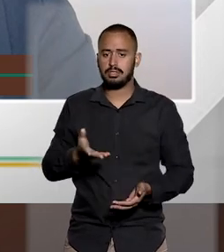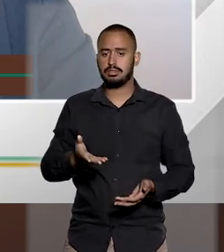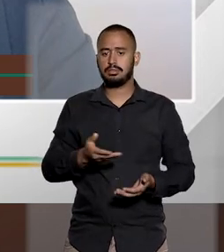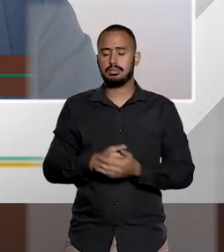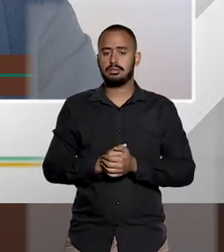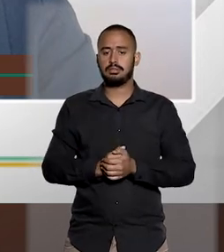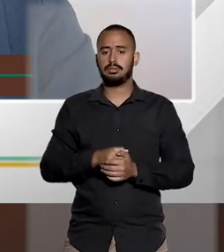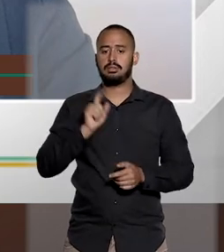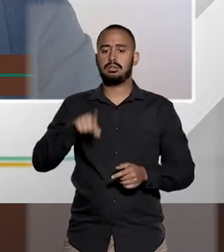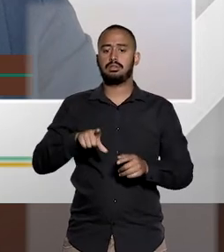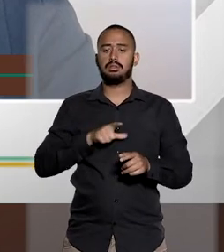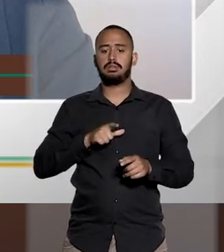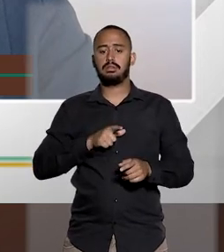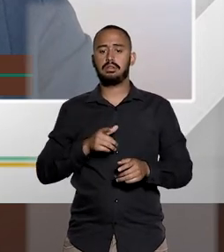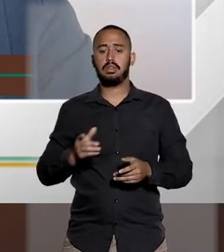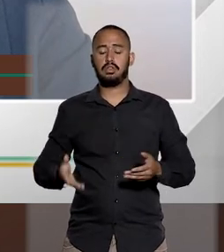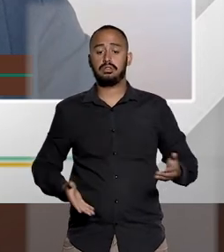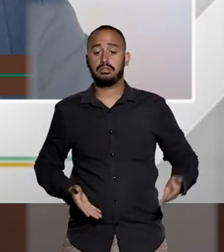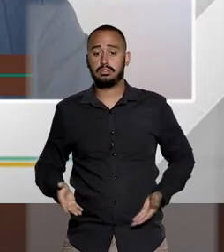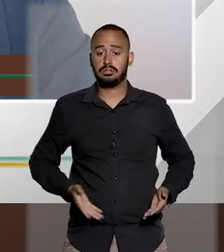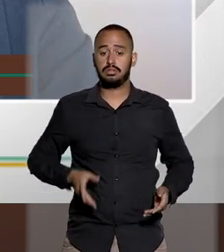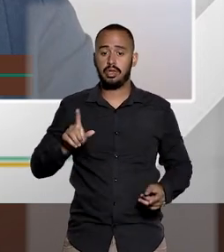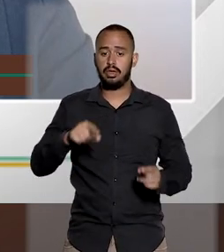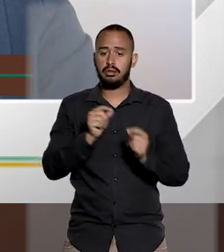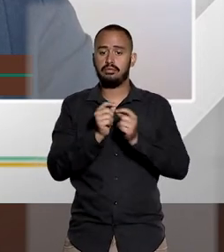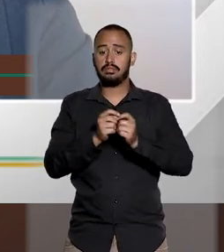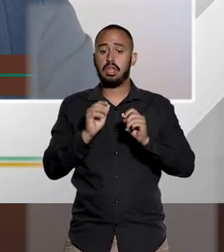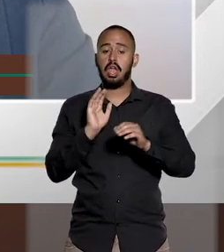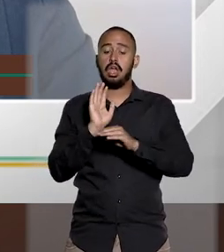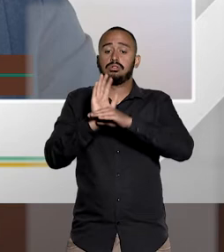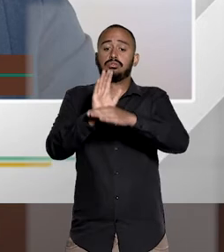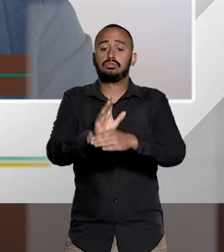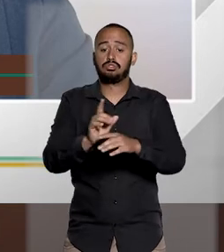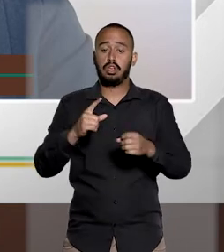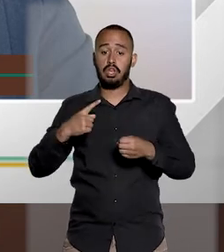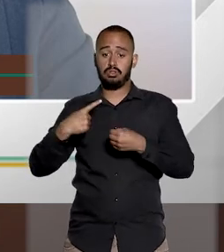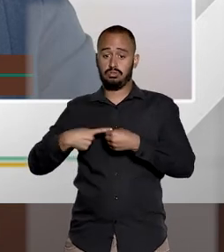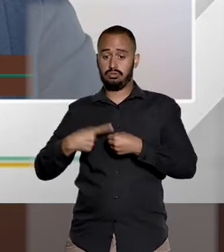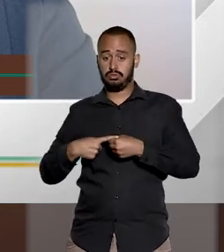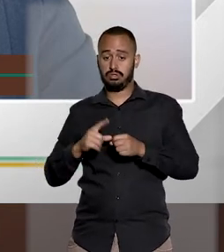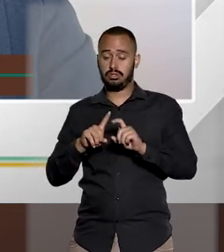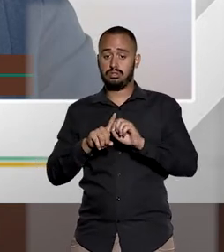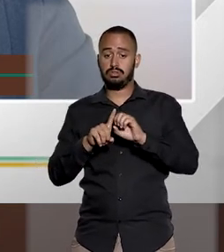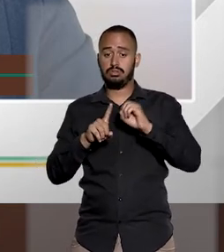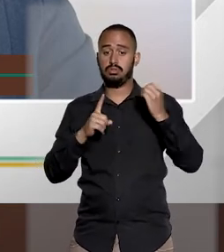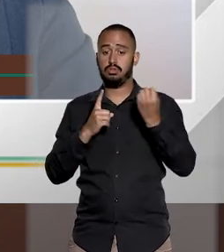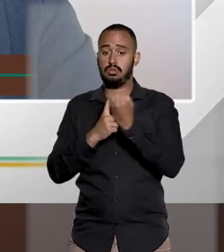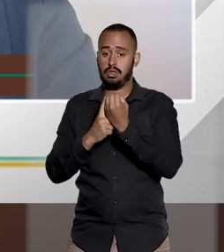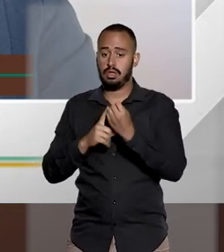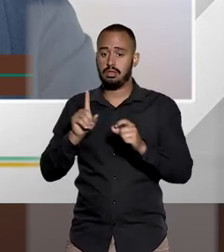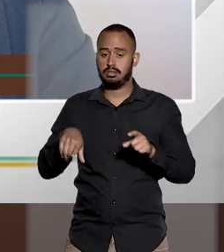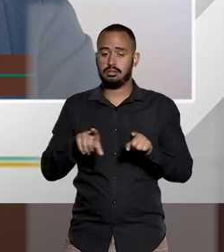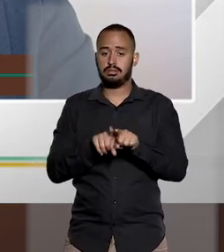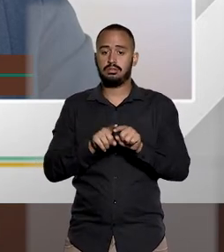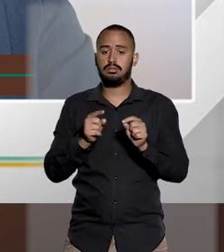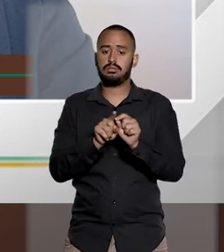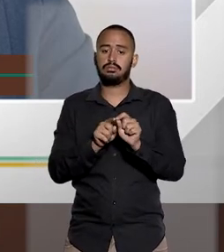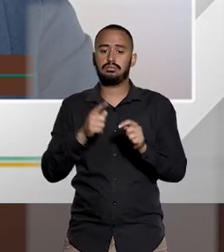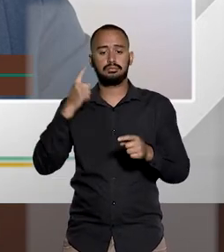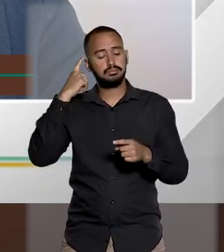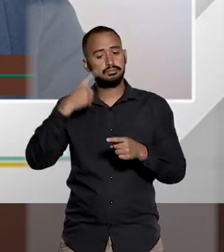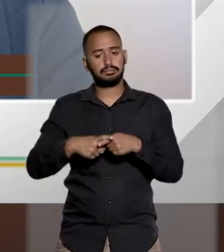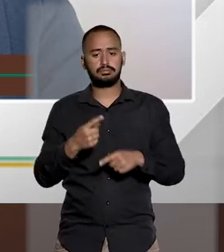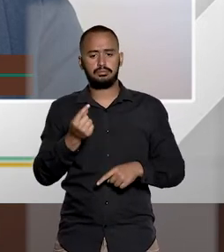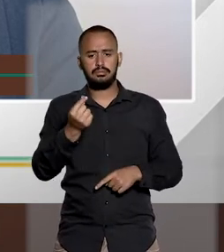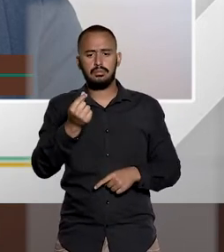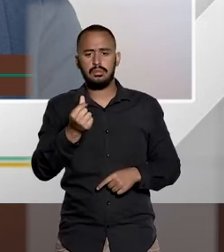fato de que esse serviço atenderia a sociedade como um todo, então não se enquadraria sequer em preço público, quanto